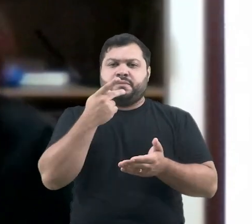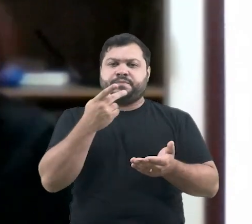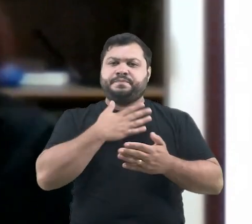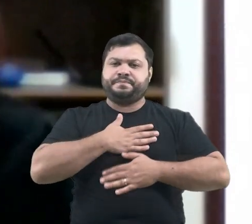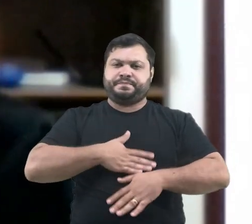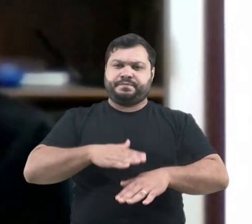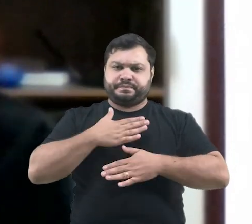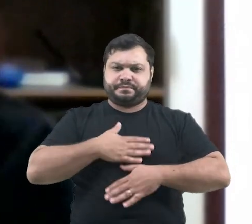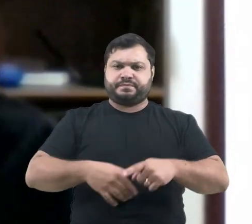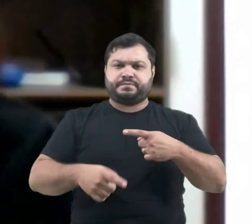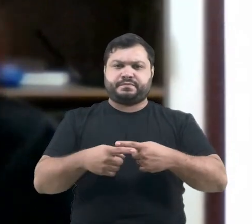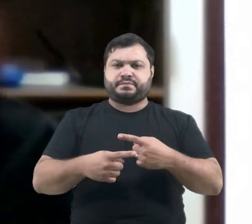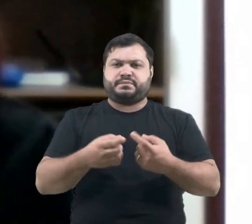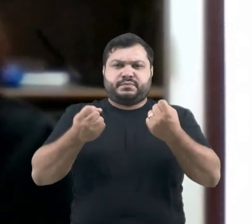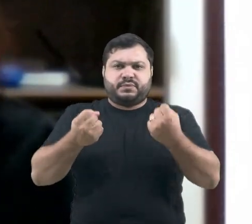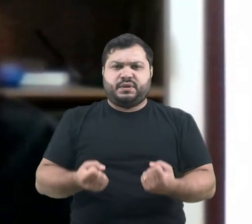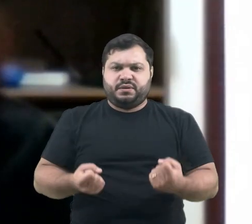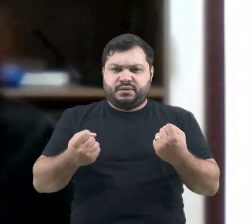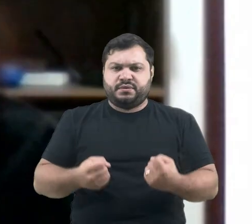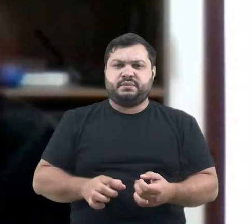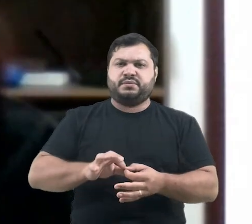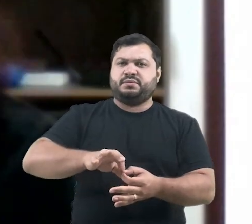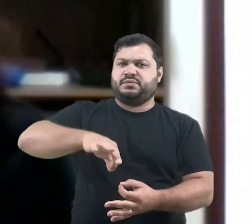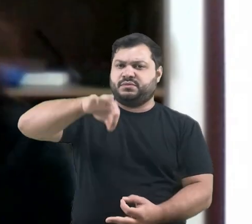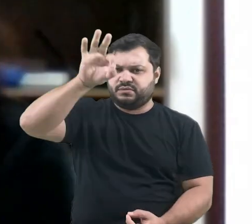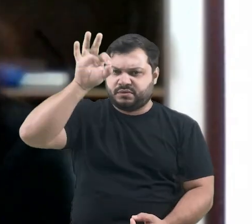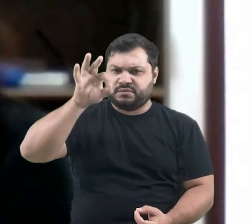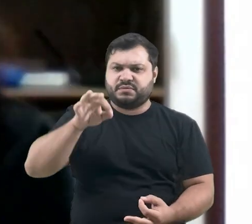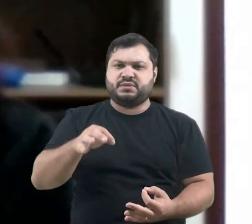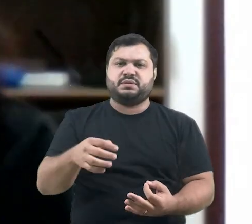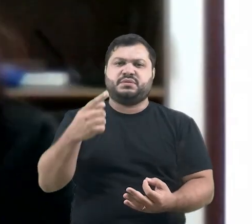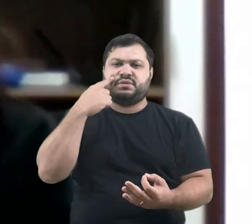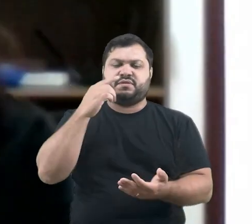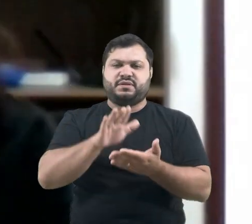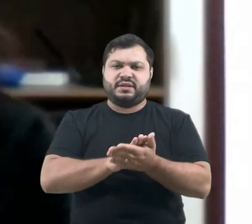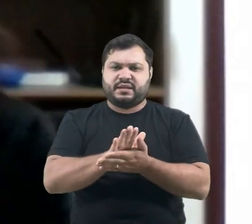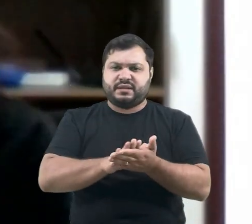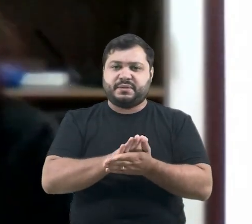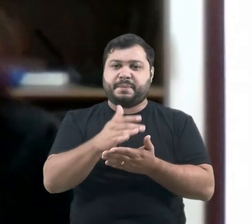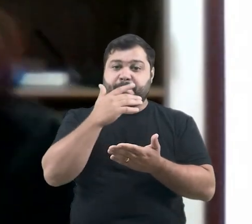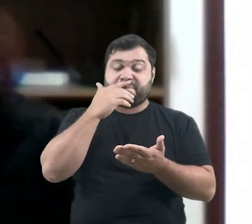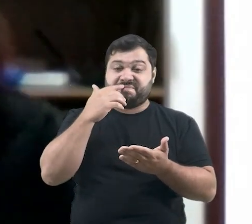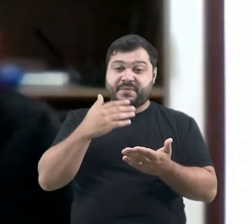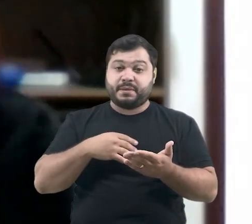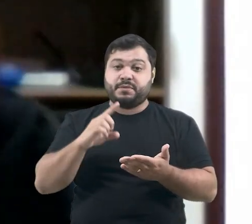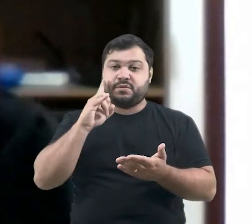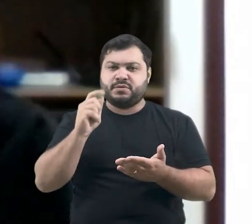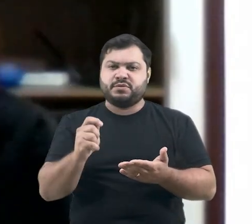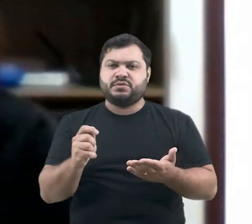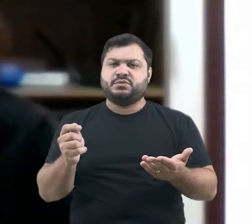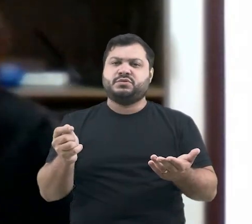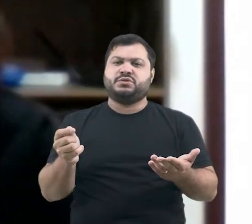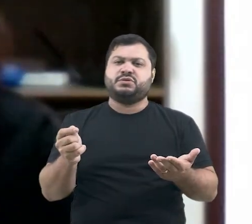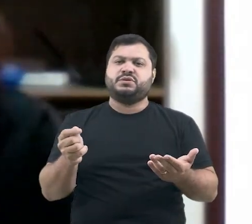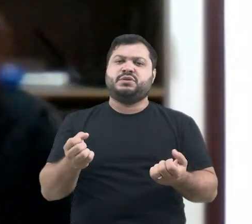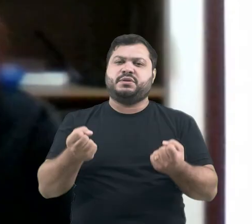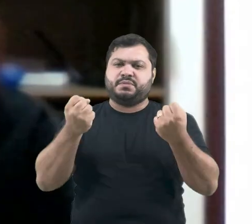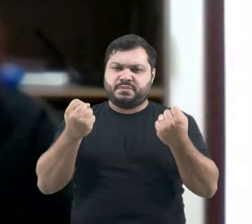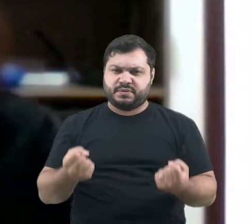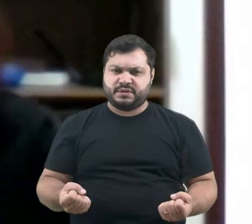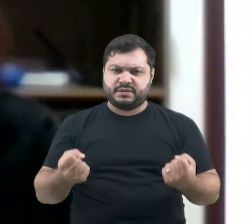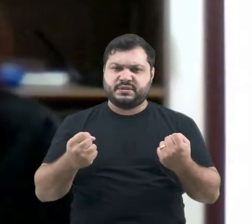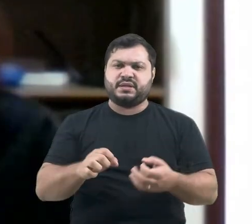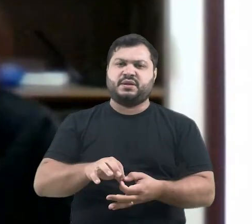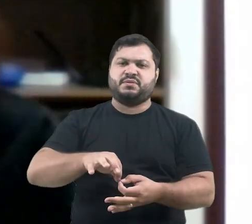fazer, eles falaram assim, fica tranquila, porque eles não estão pesando, não estão medindo, nem vendo exame. Aí no meu dia,